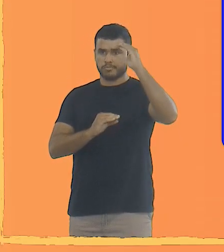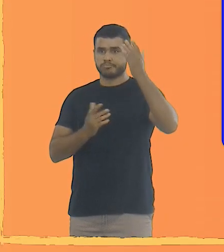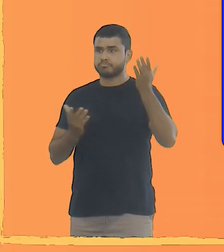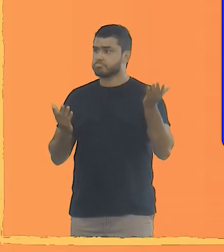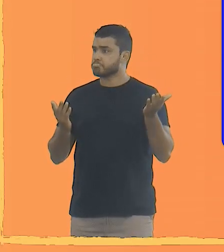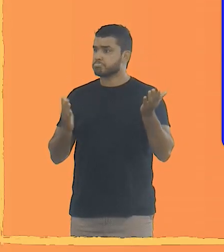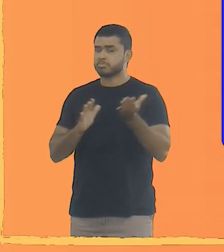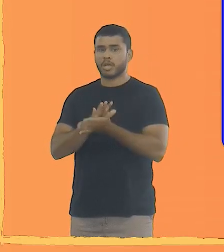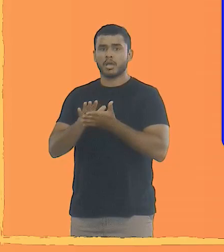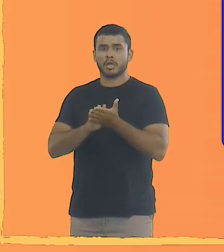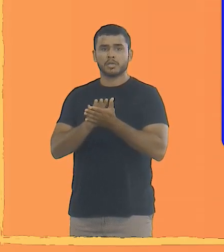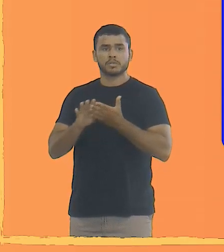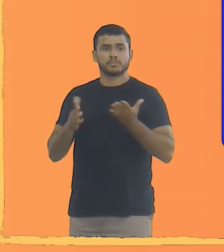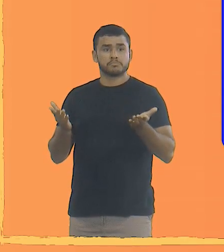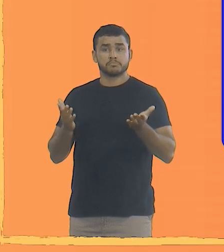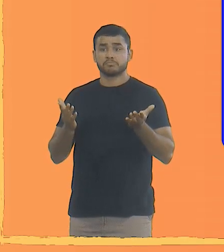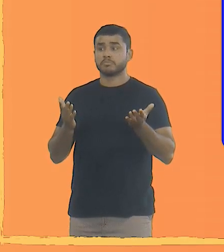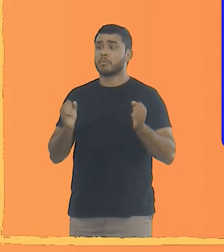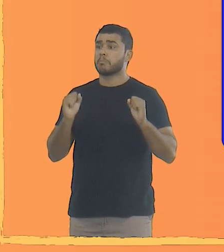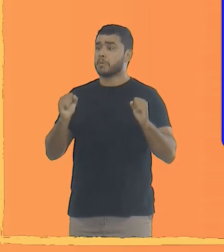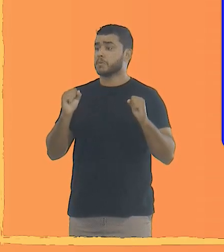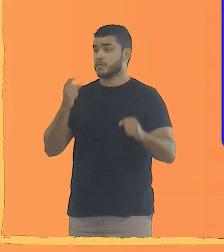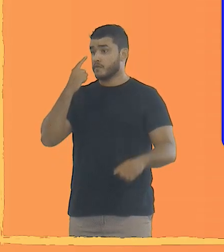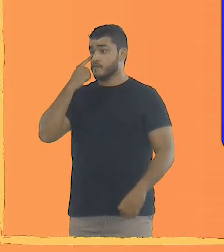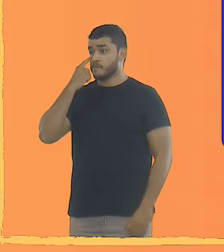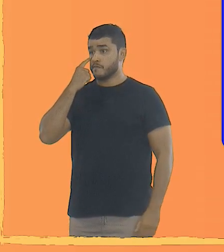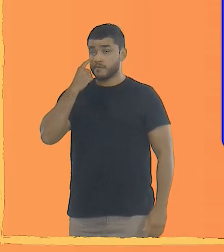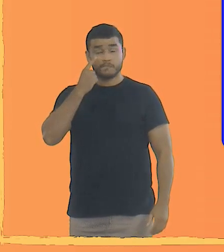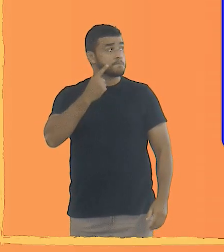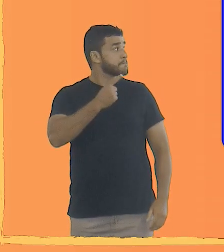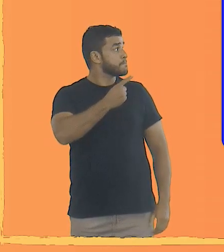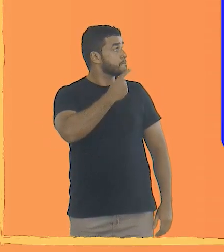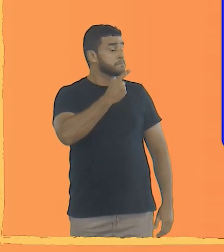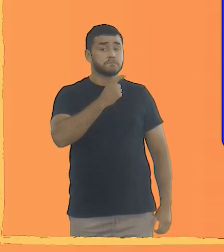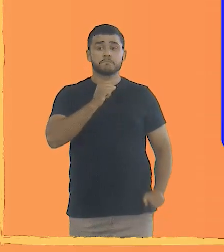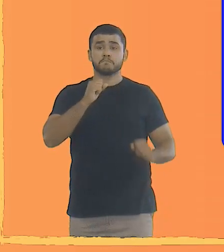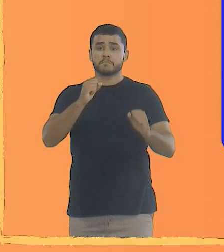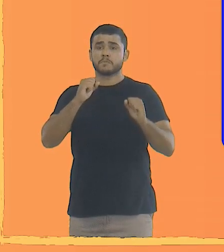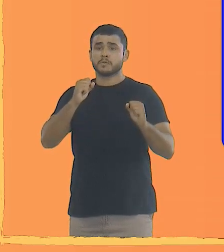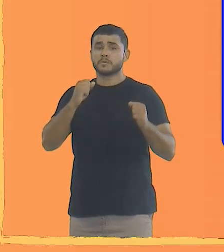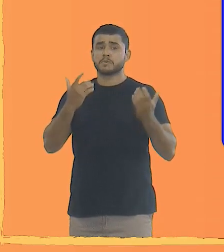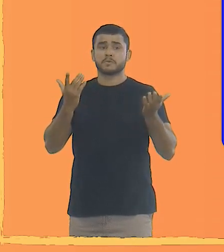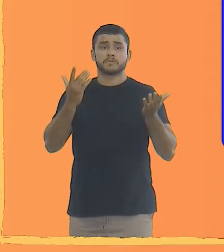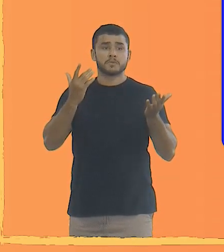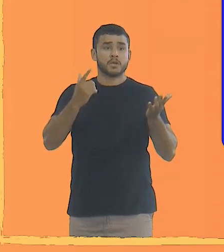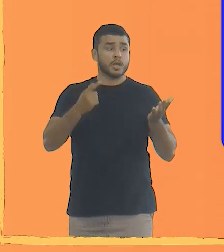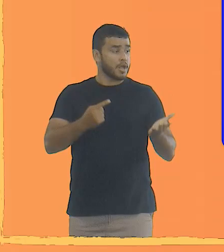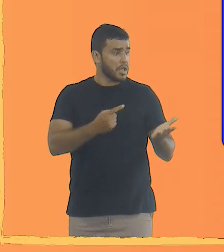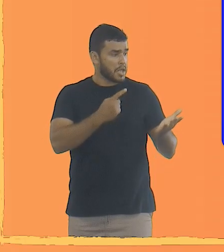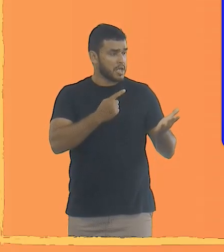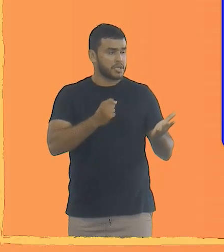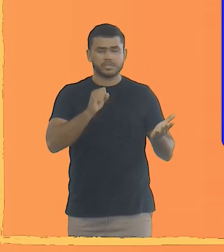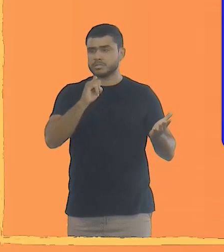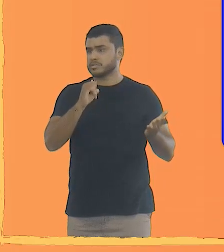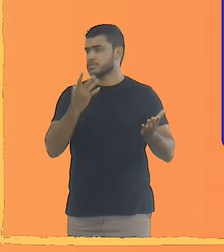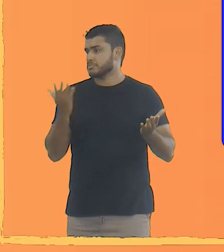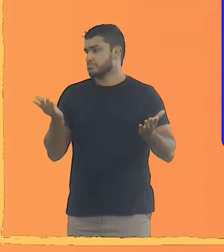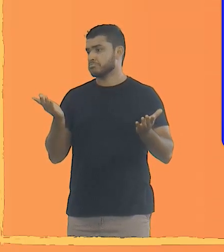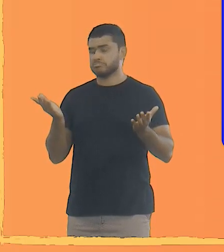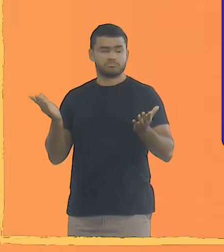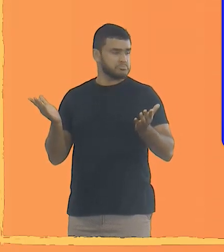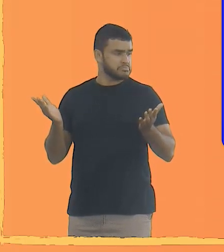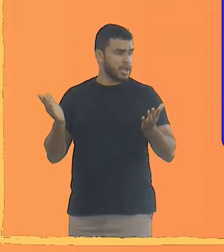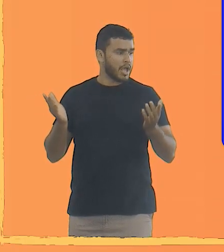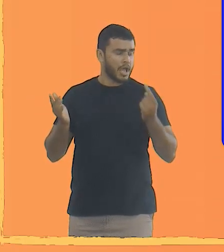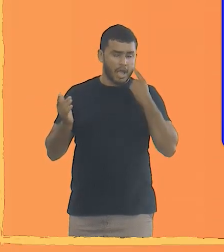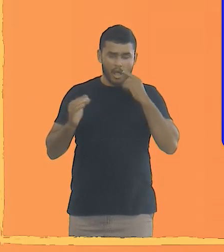nenhuma. Basta a gente olhar a figura e sair contando elemento por elemento. Se a gente vai contar de 1 em 1, de 2 em 2,